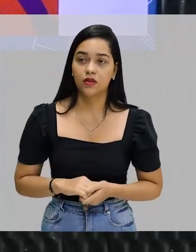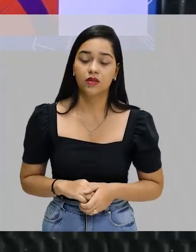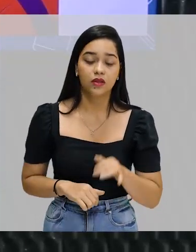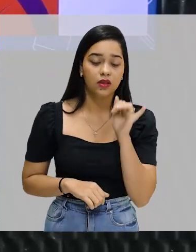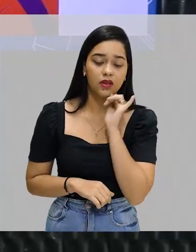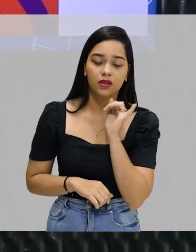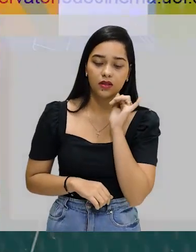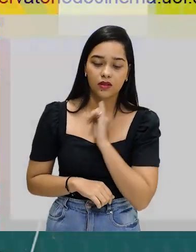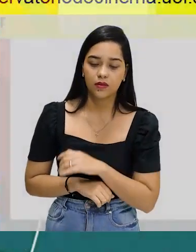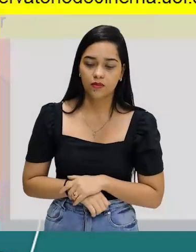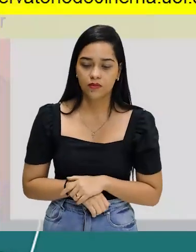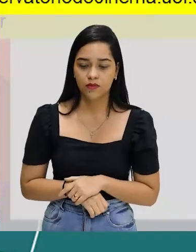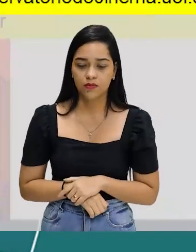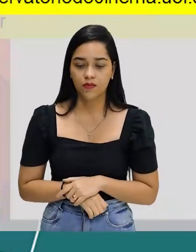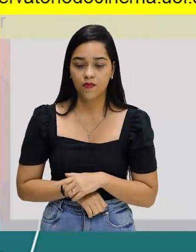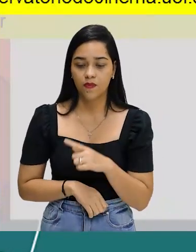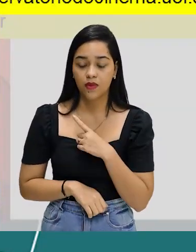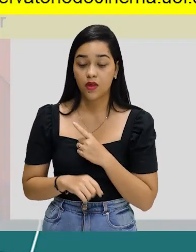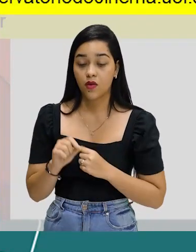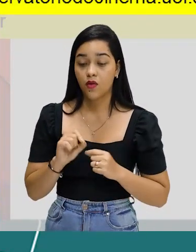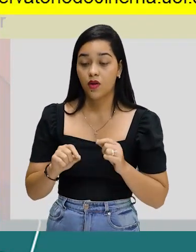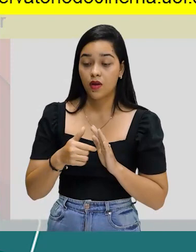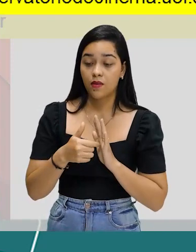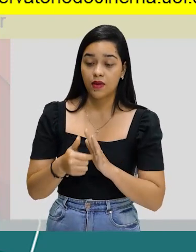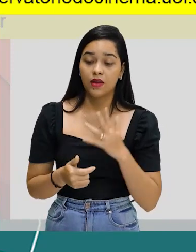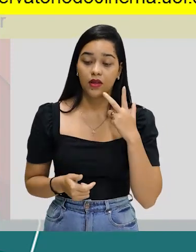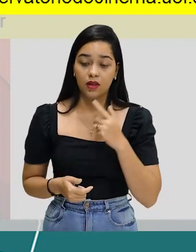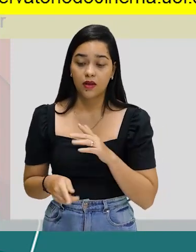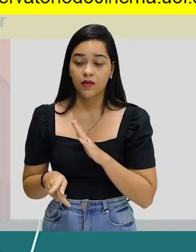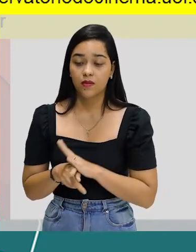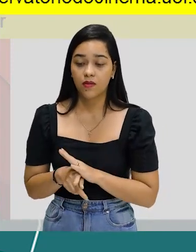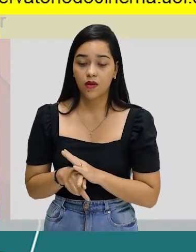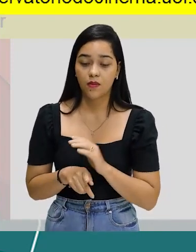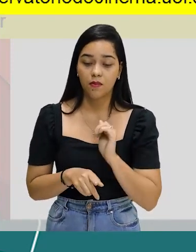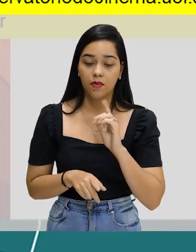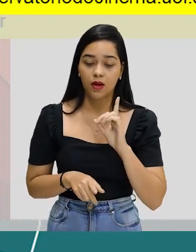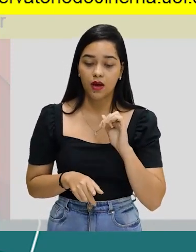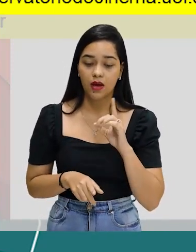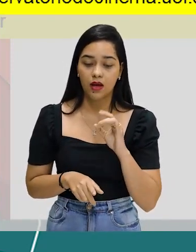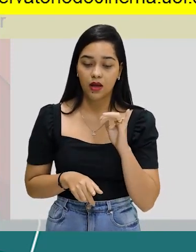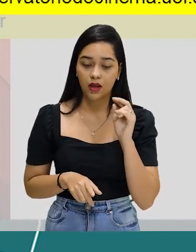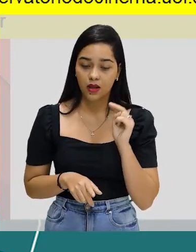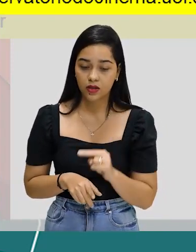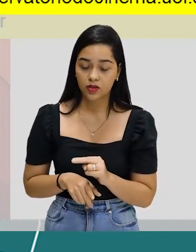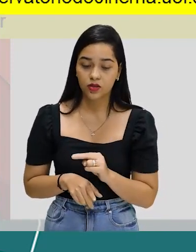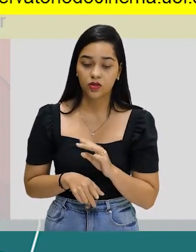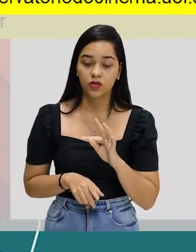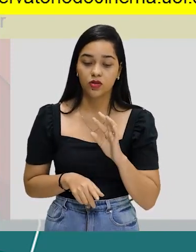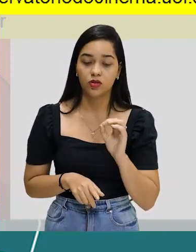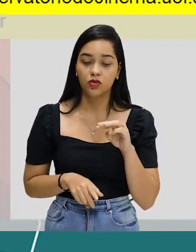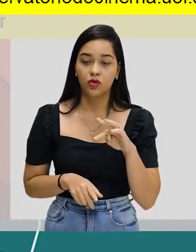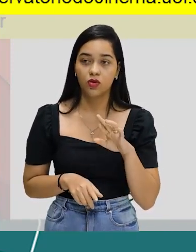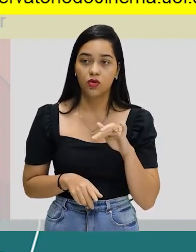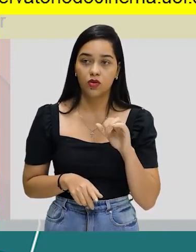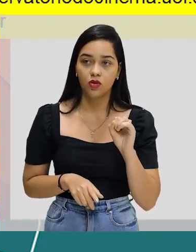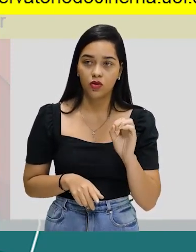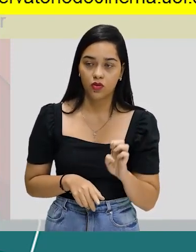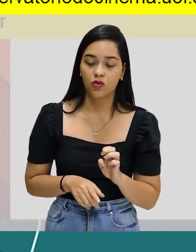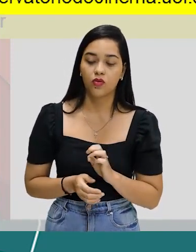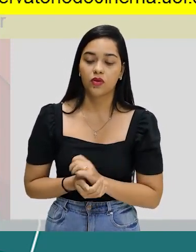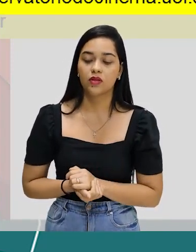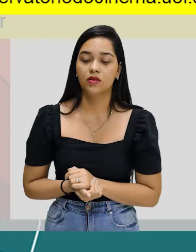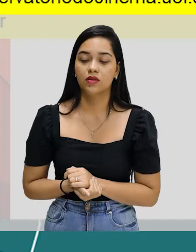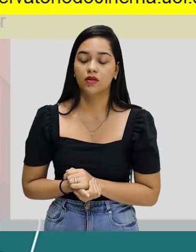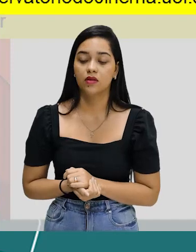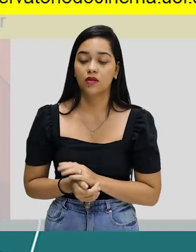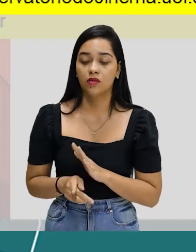Exemplo. Algo tem uma forma de aparência agradável, perfeita, harmoniosa. Tom Cruise, quase foge o nome do ator,